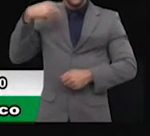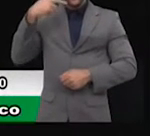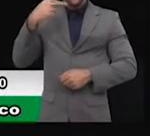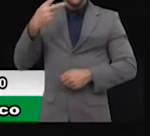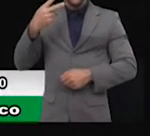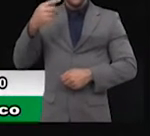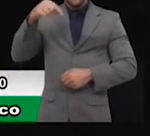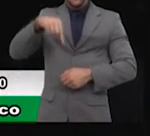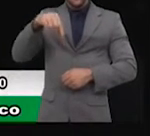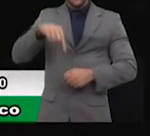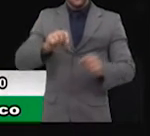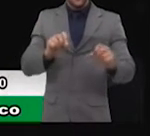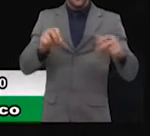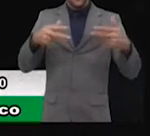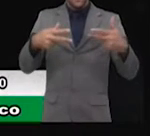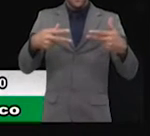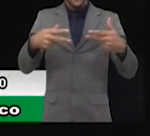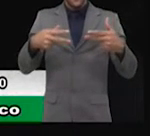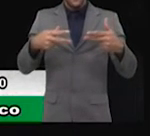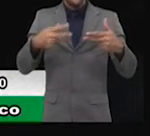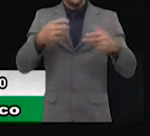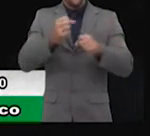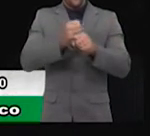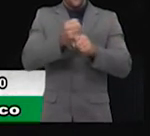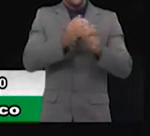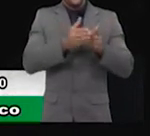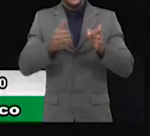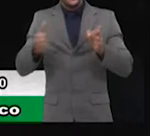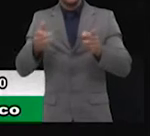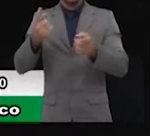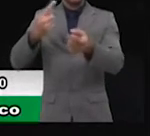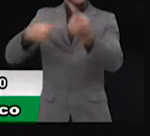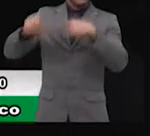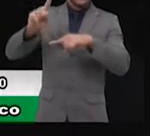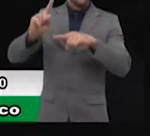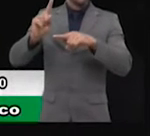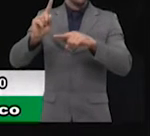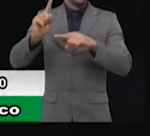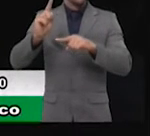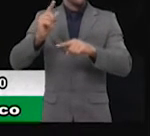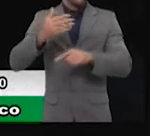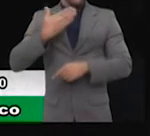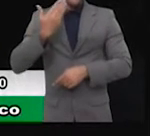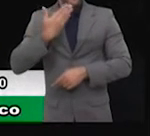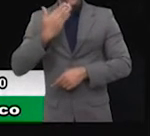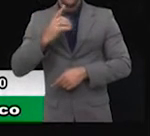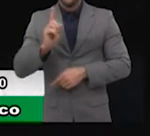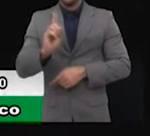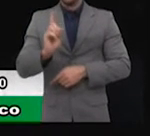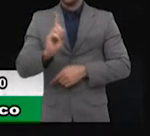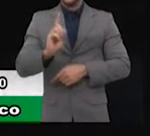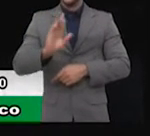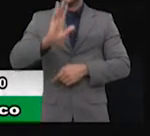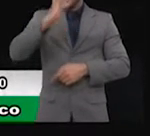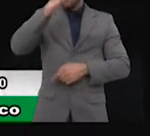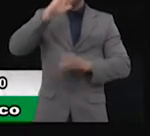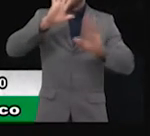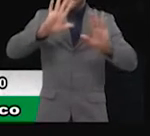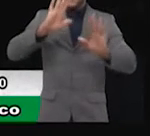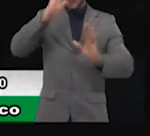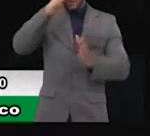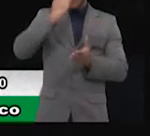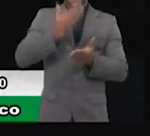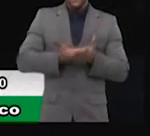foi um ano de superação para todos nós. Não foi fácil, e tenho certeza que Deus